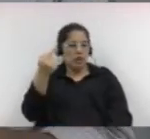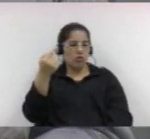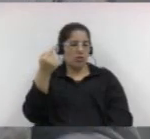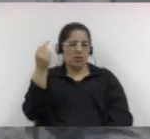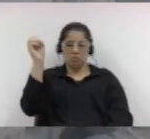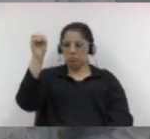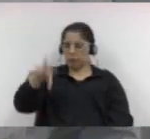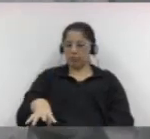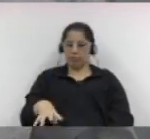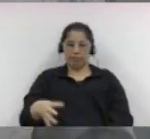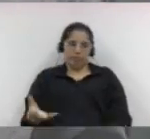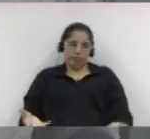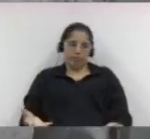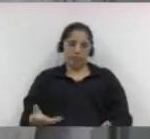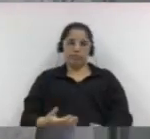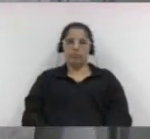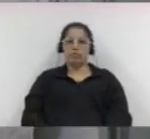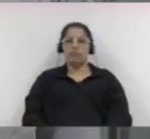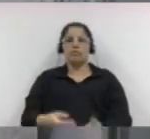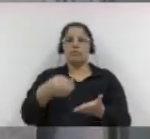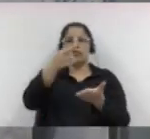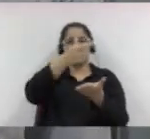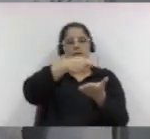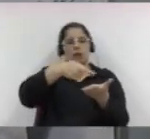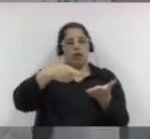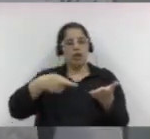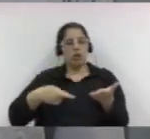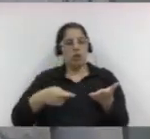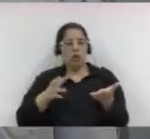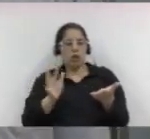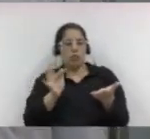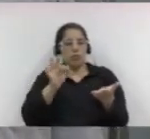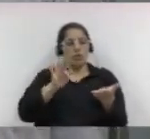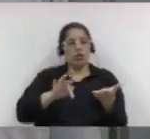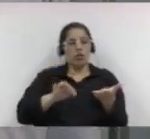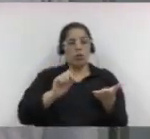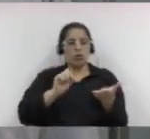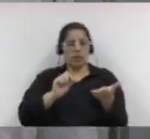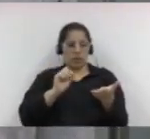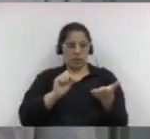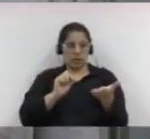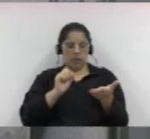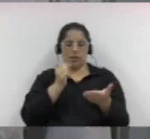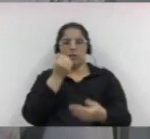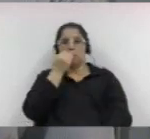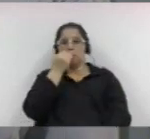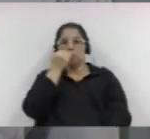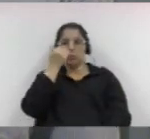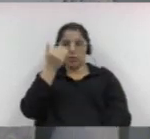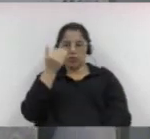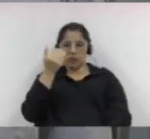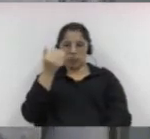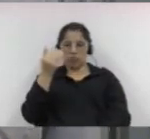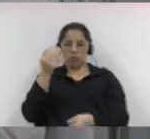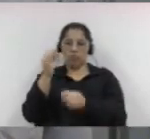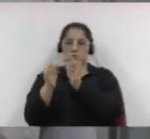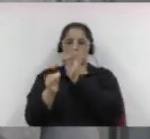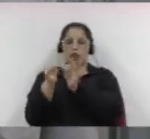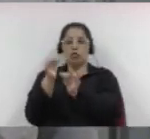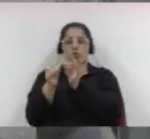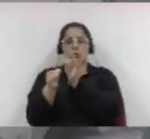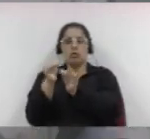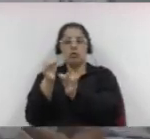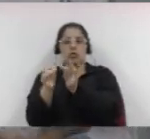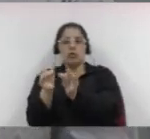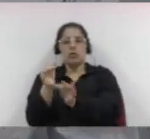no lixo. O relatório final da CPI, assinado por todos os membros, nós pedimos que a Justiça pudesse requerer